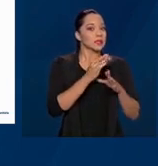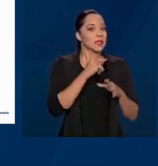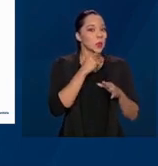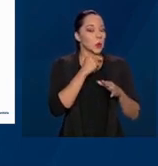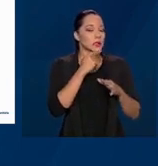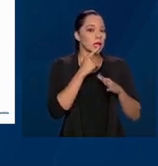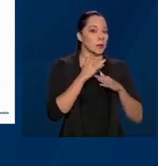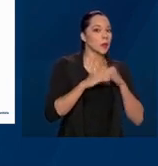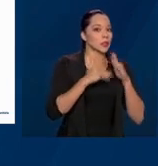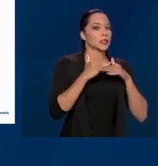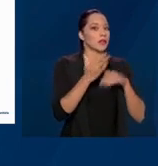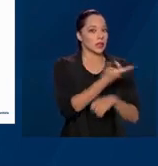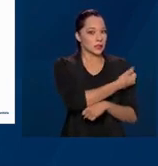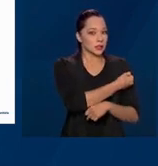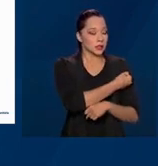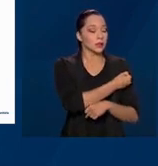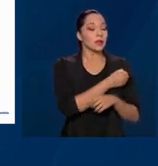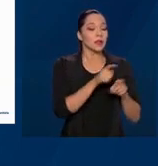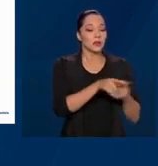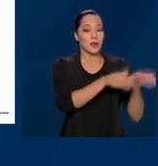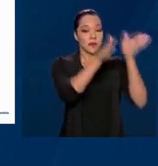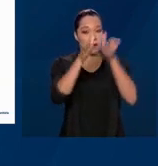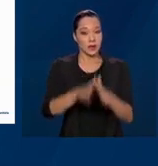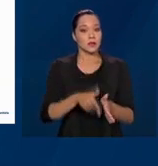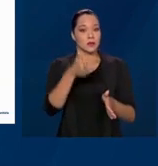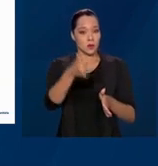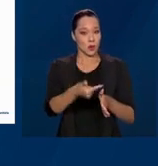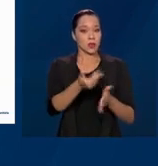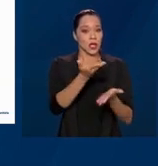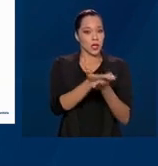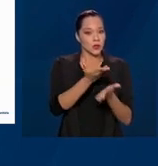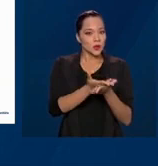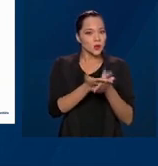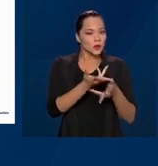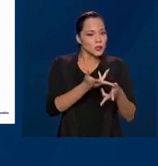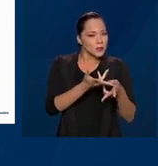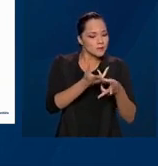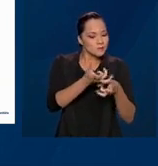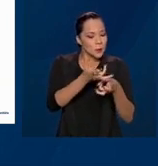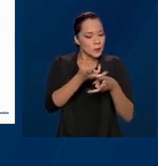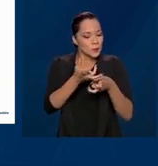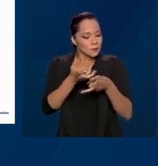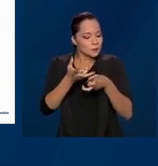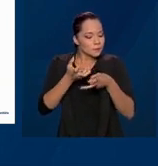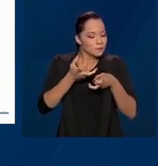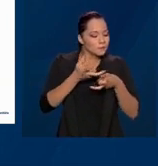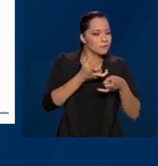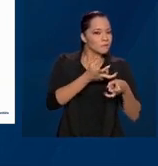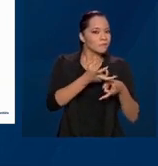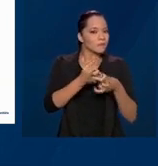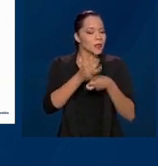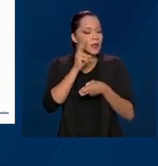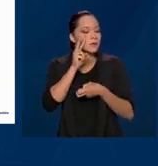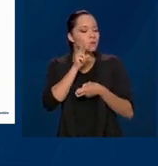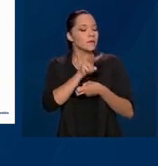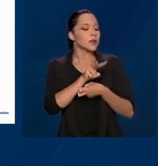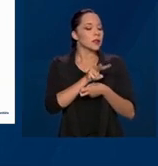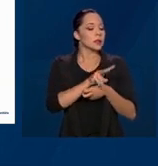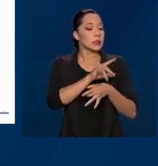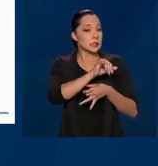vacina, quanto à fase 2, que é o que a gente chama de estudos exploratórios, né? Os estudos que buscam ver se a